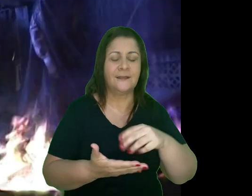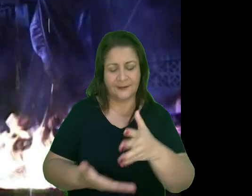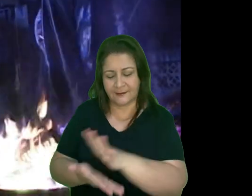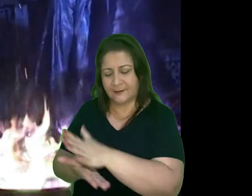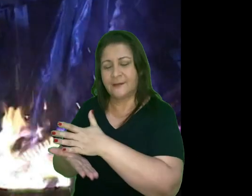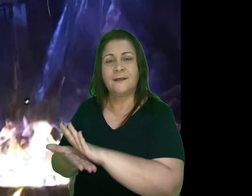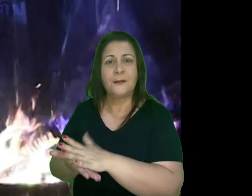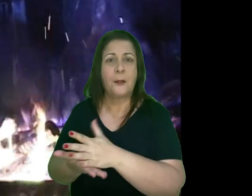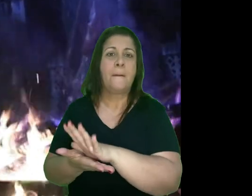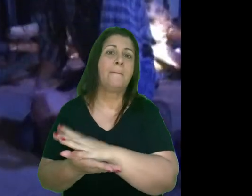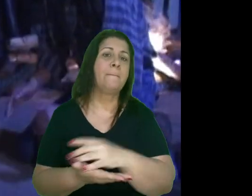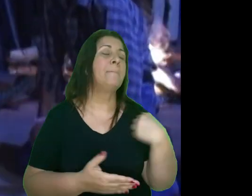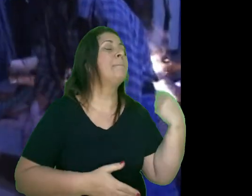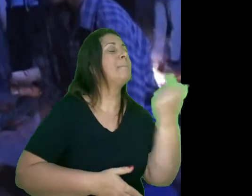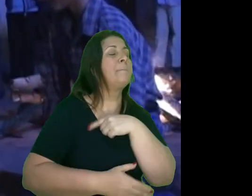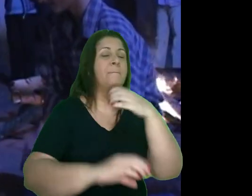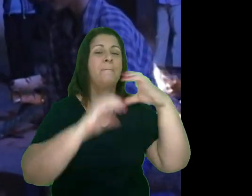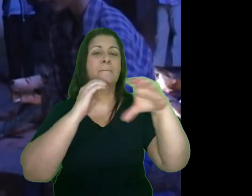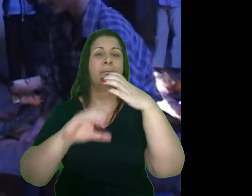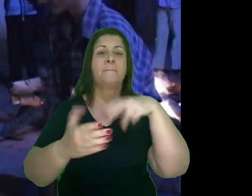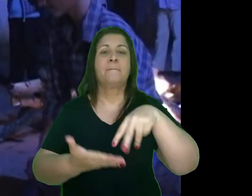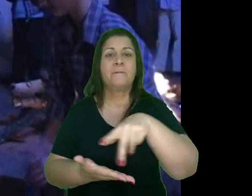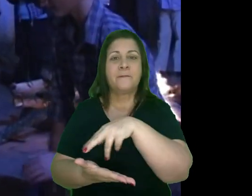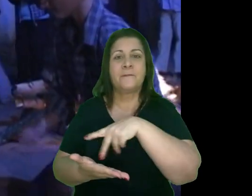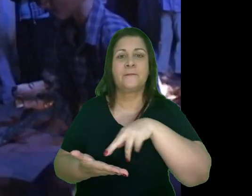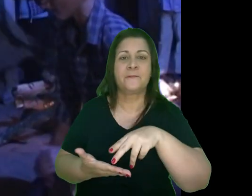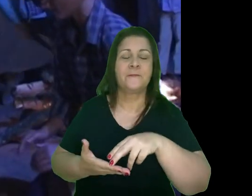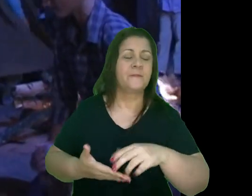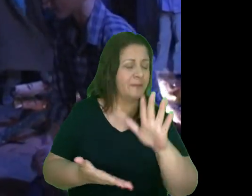o tambu vai repicar. Nós vamos.